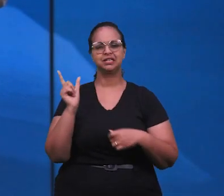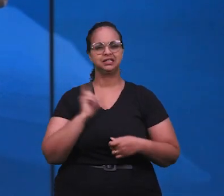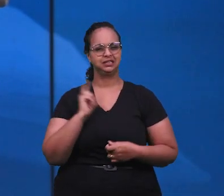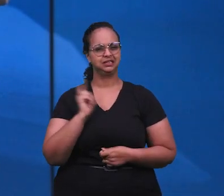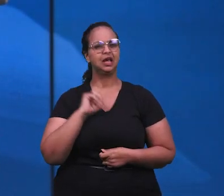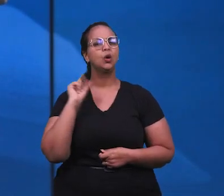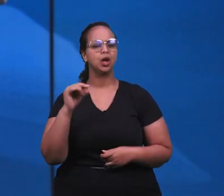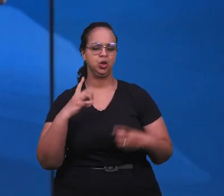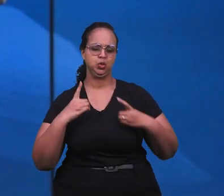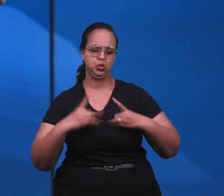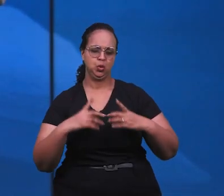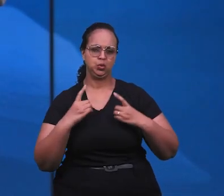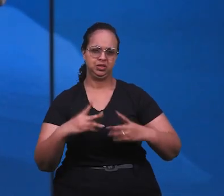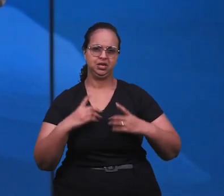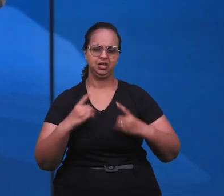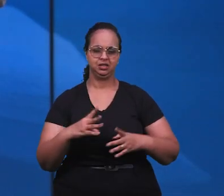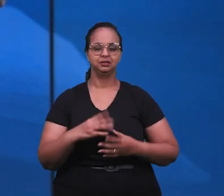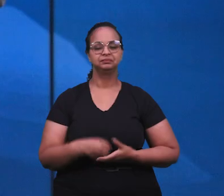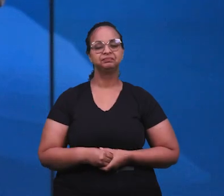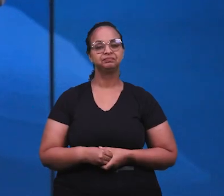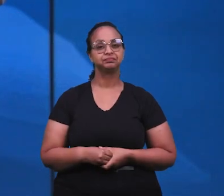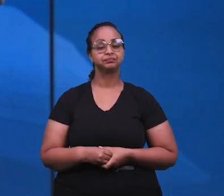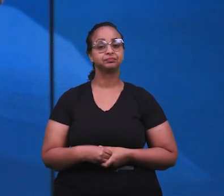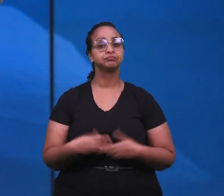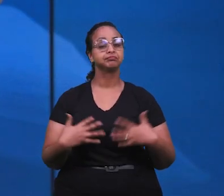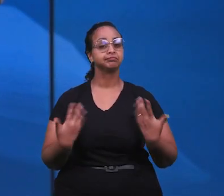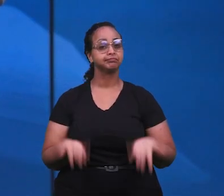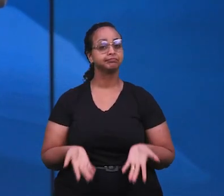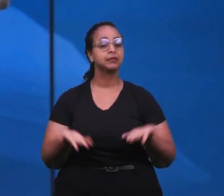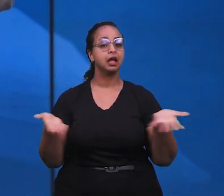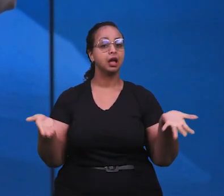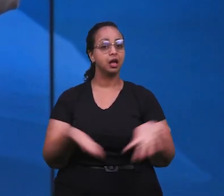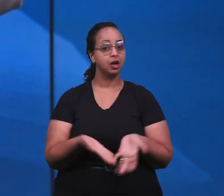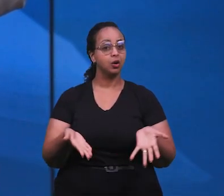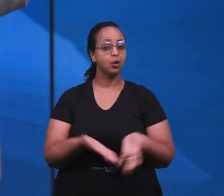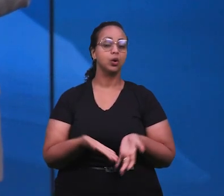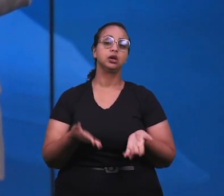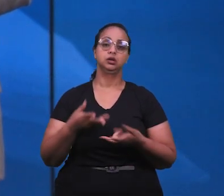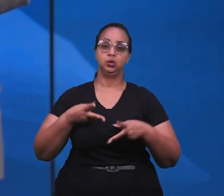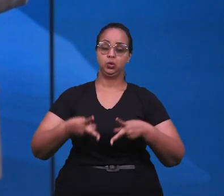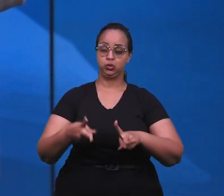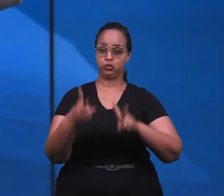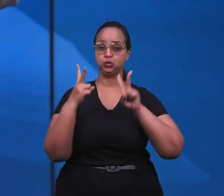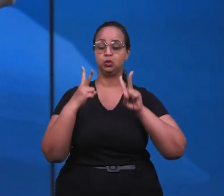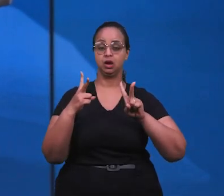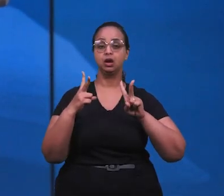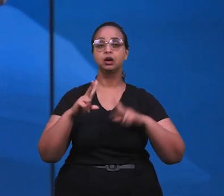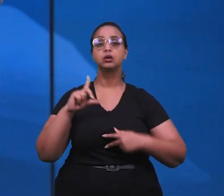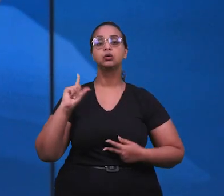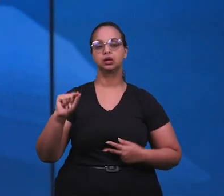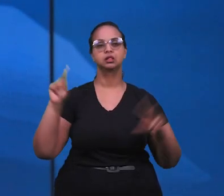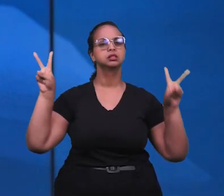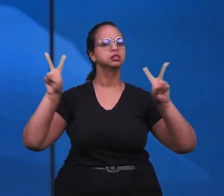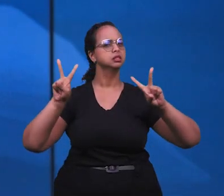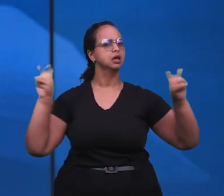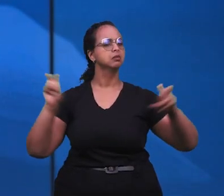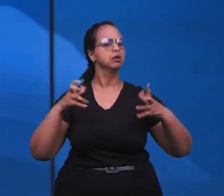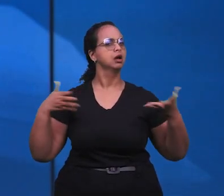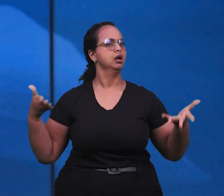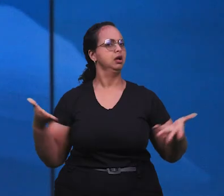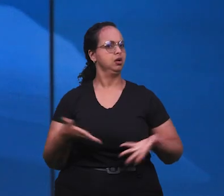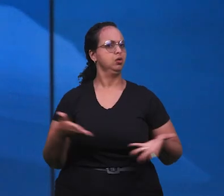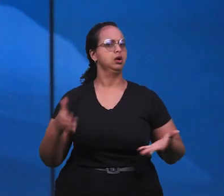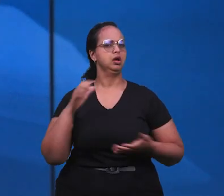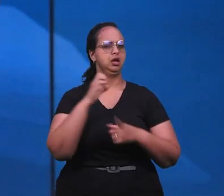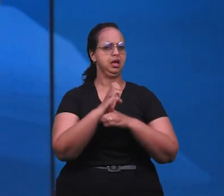conteúdo doutrinário da Escola Dominical daqui a pouco. Mas vamos então dar continuidade ao nosso tema da Escola Bíblica,